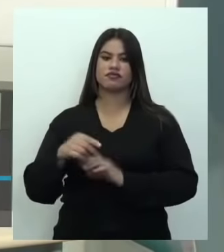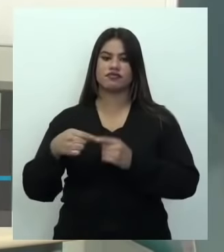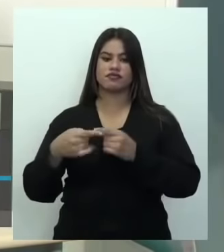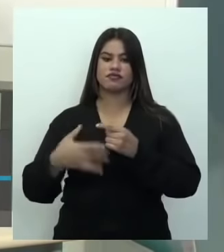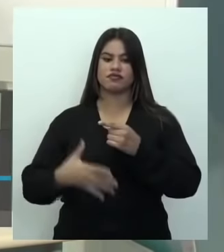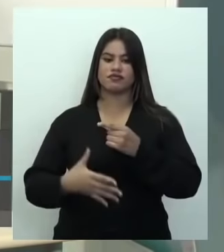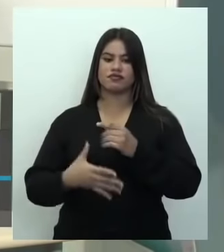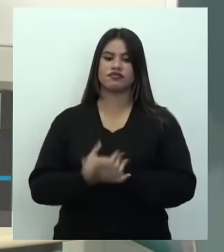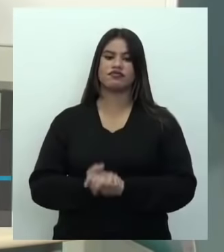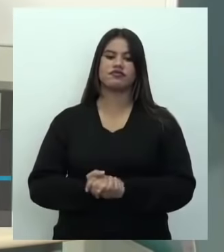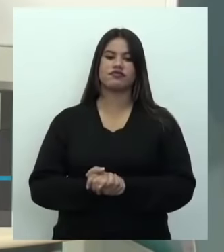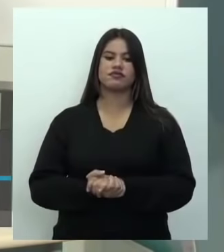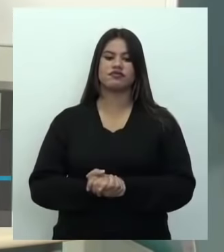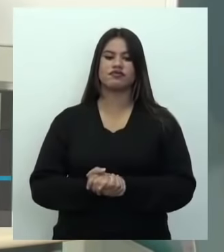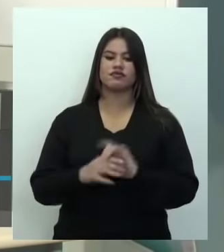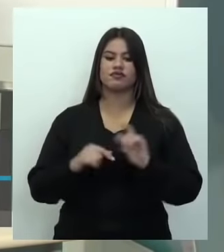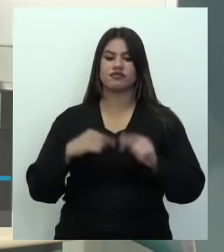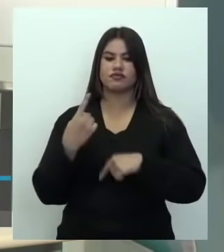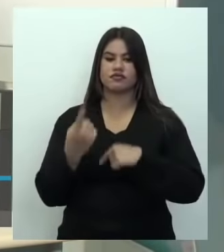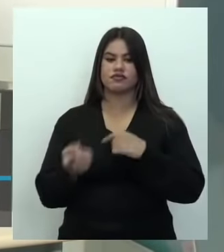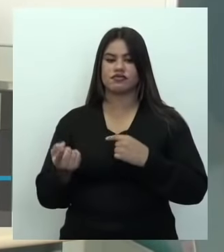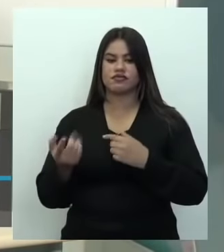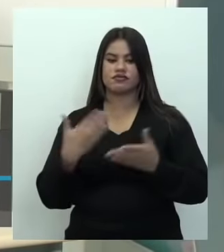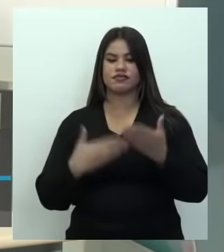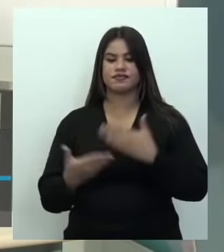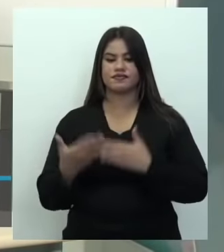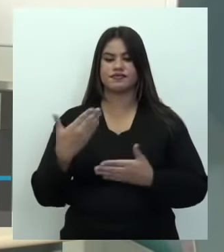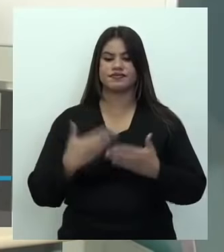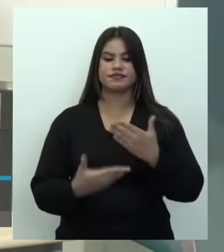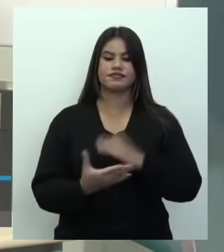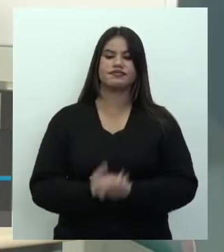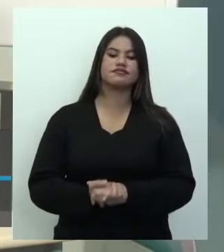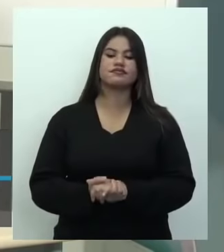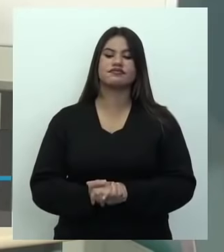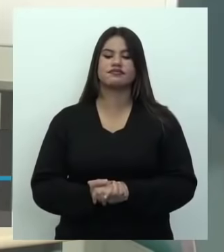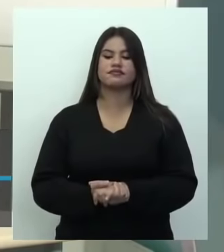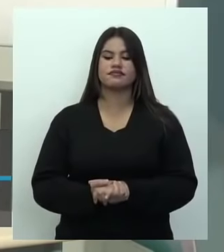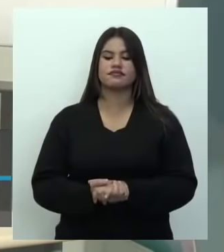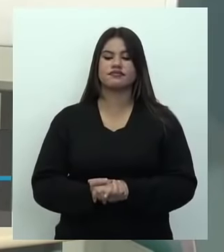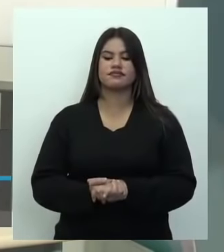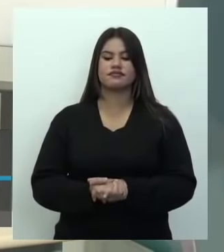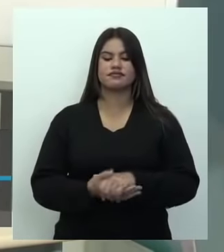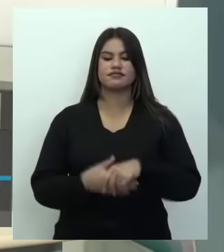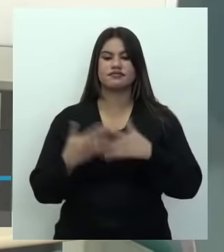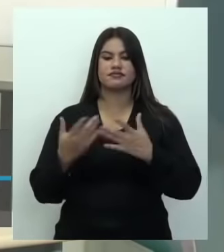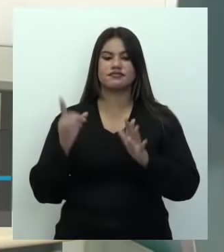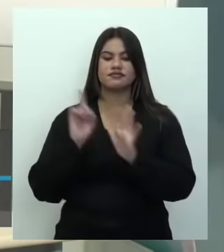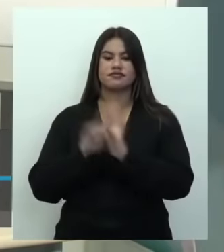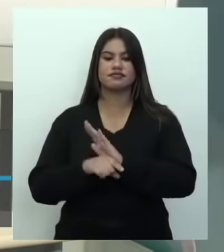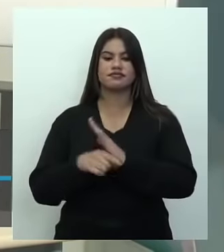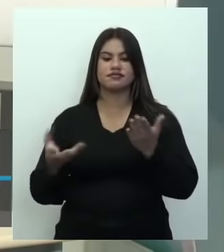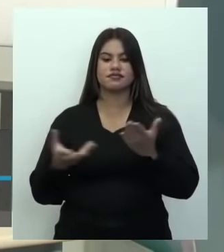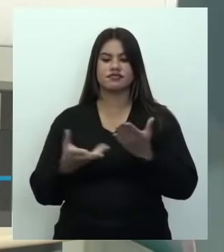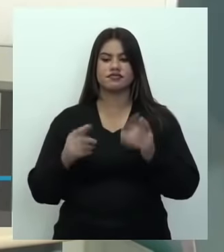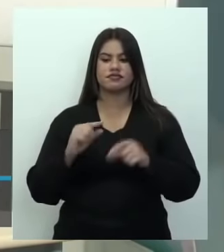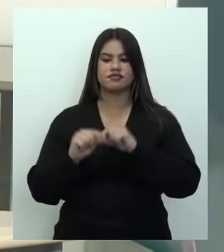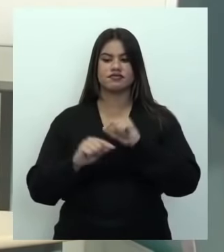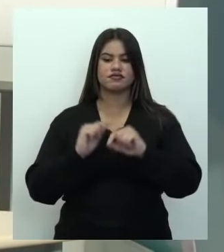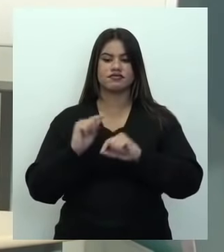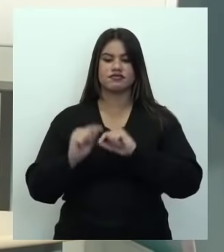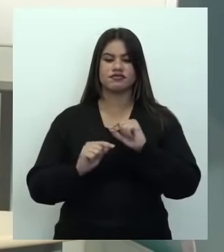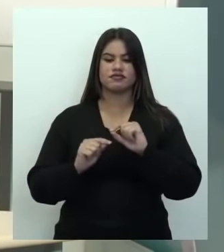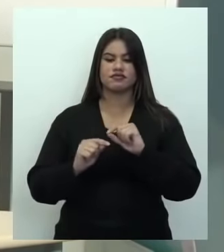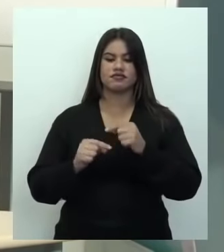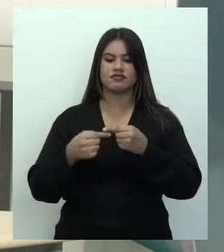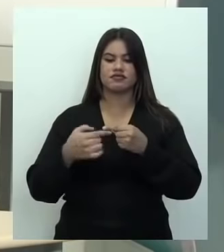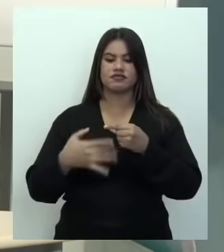vocês no chat, depois eu e a professora Andréa nós vamos conversando aqui. Então a pergunta que eu vou levantar nesse momento, para vocês responderem lá no chat, é